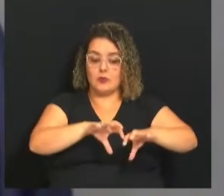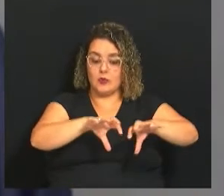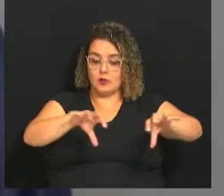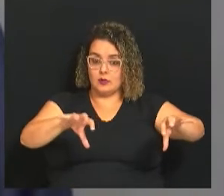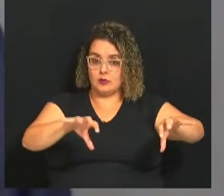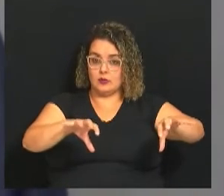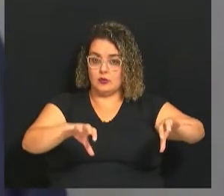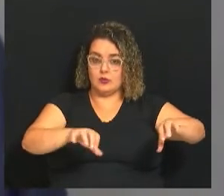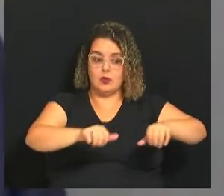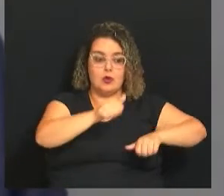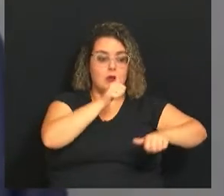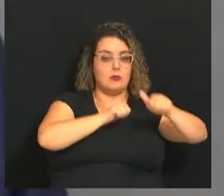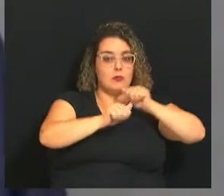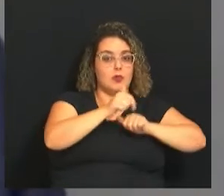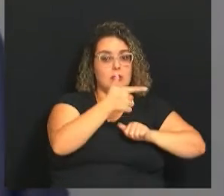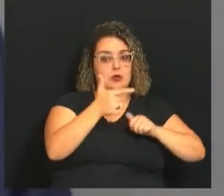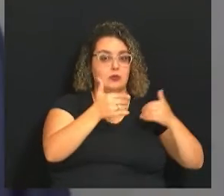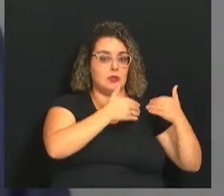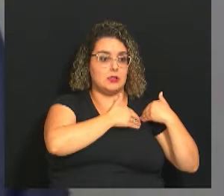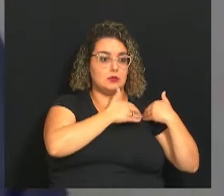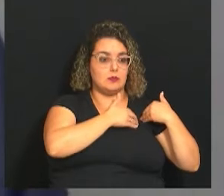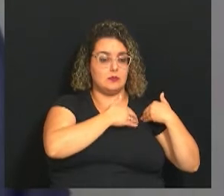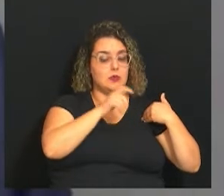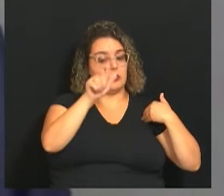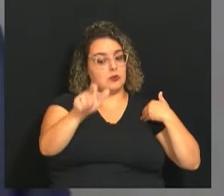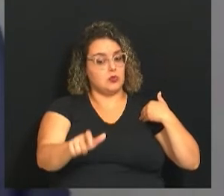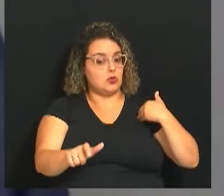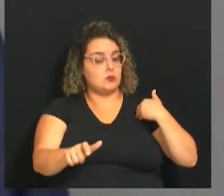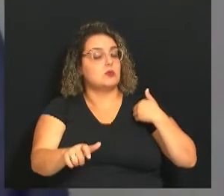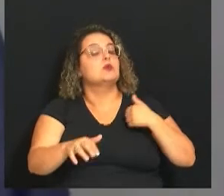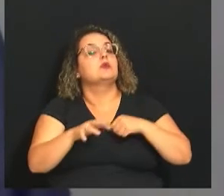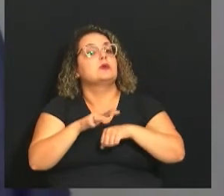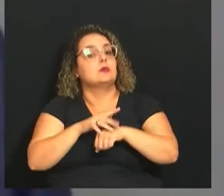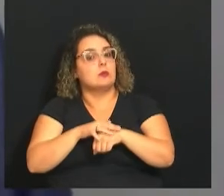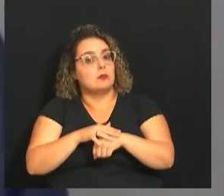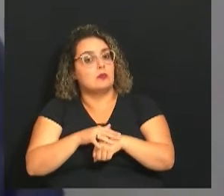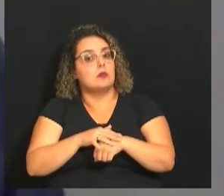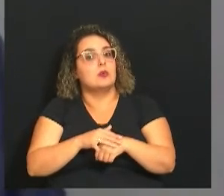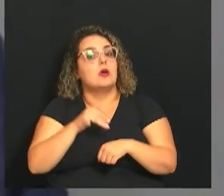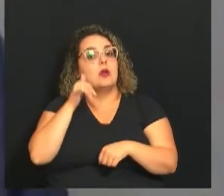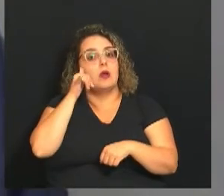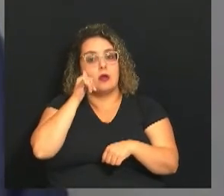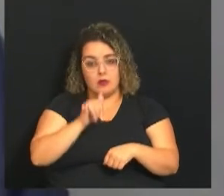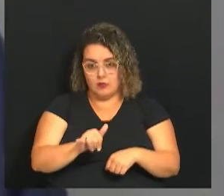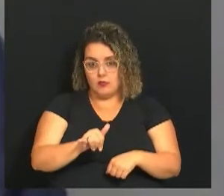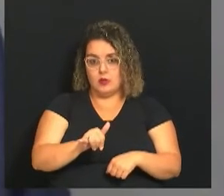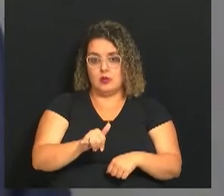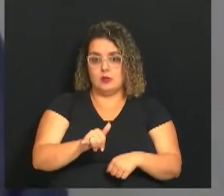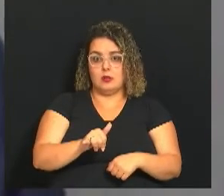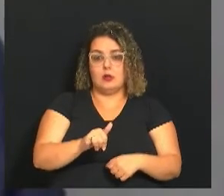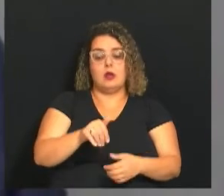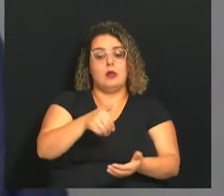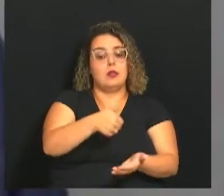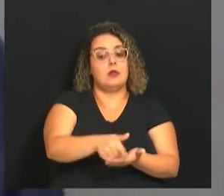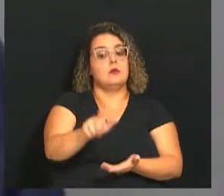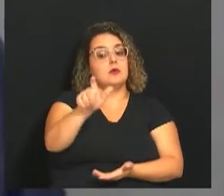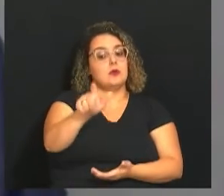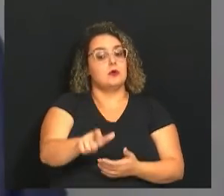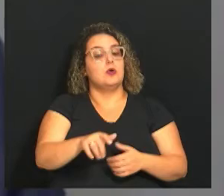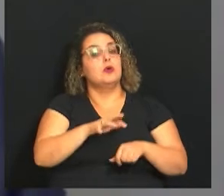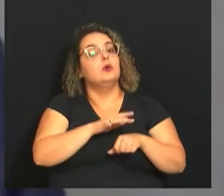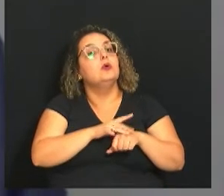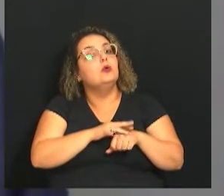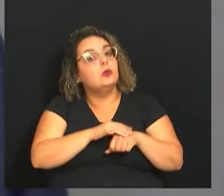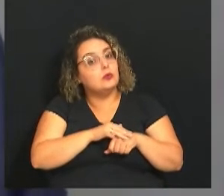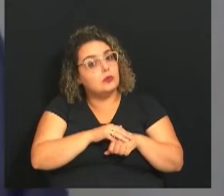também é importante que seja feita pela empresa para evitar uma demissão de um funcionário doente e que vai acabar sendo revertida na